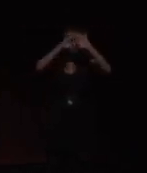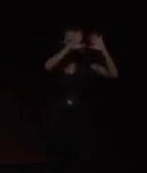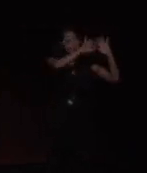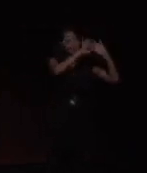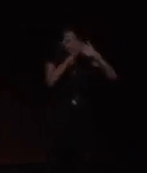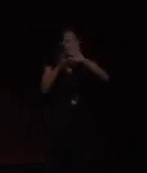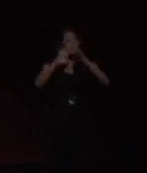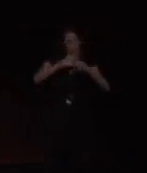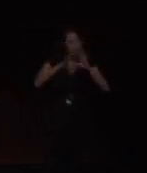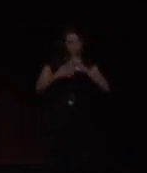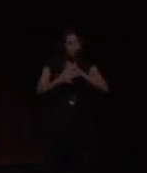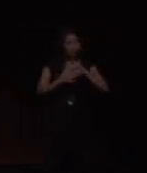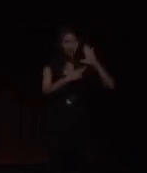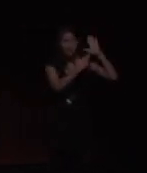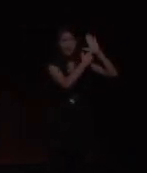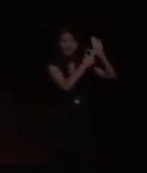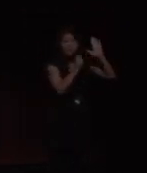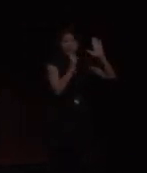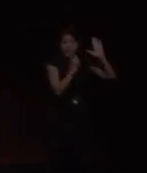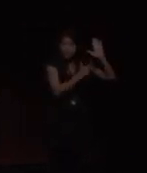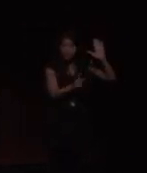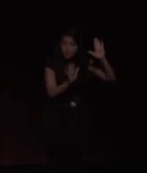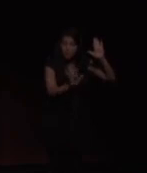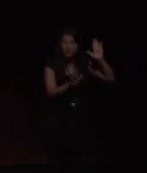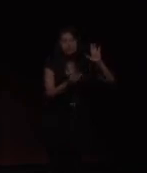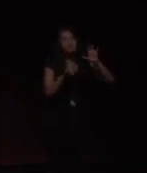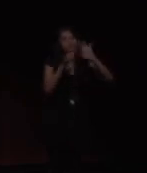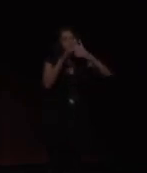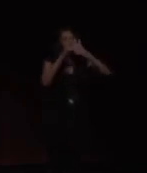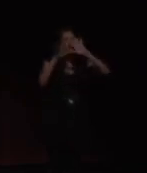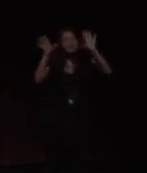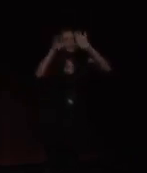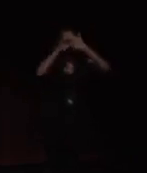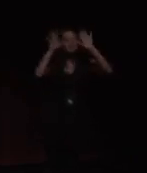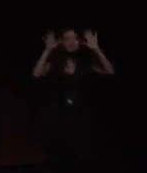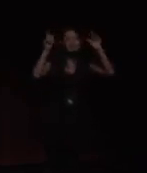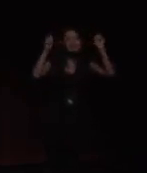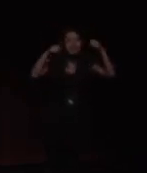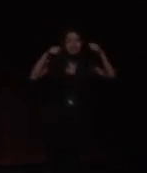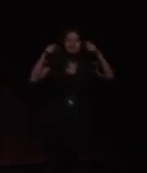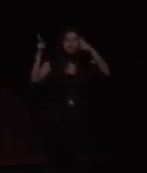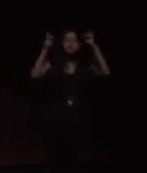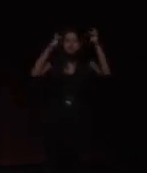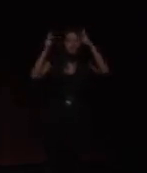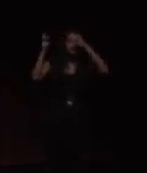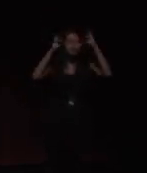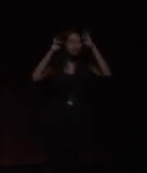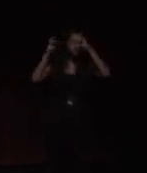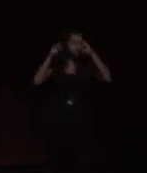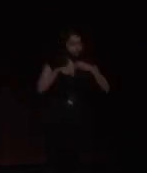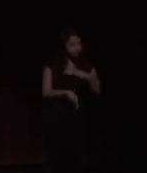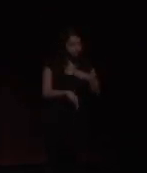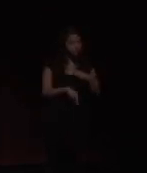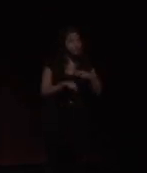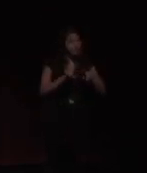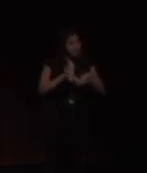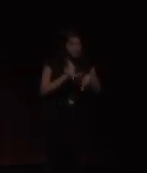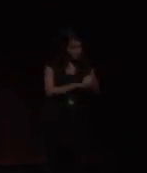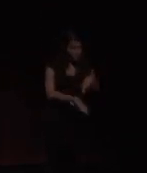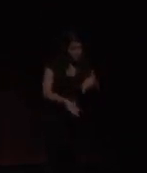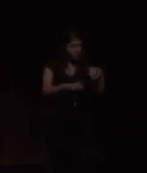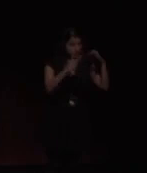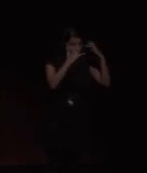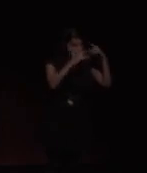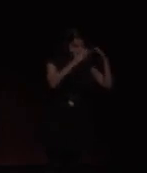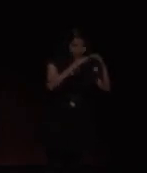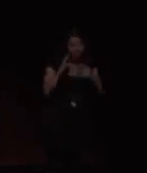com a representação, mas estão mais abertos para as percepções. É neste ponto que as crianças e os artistas